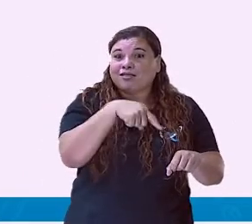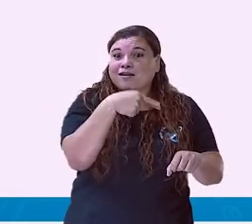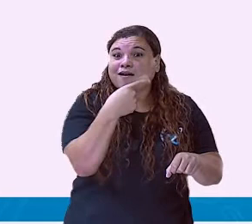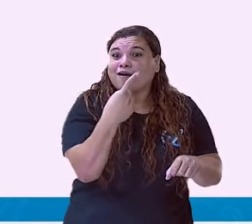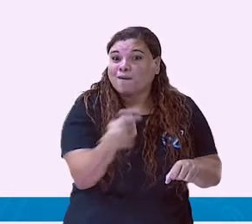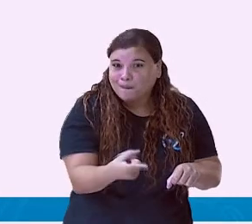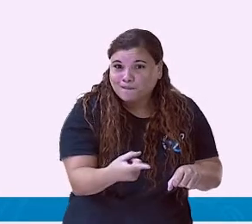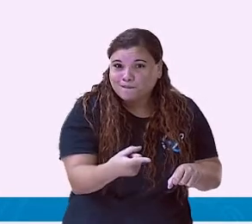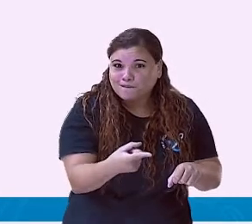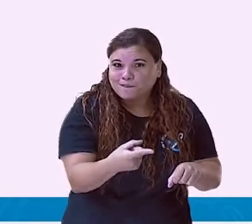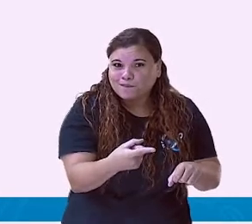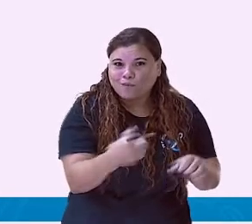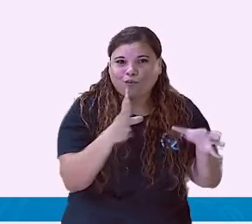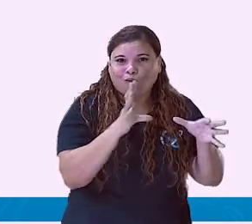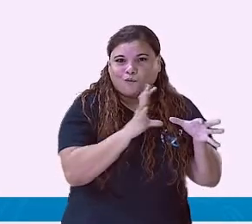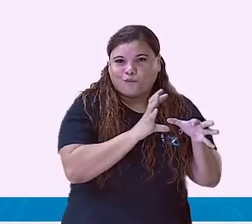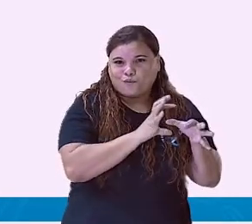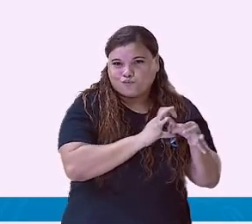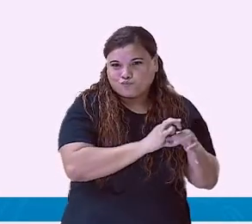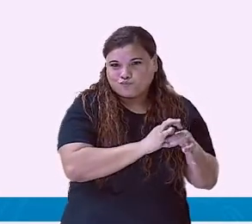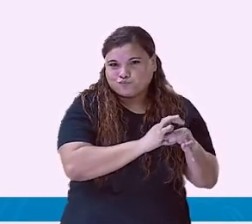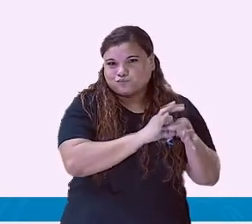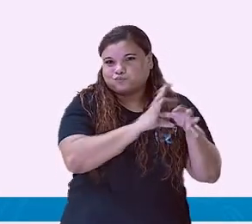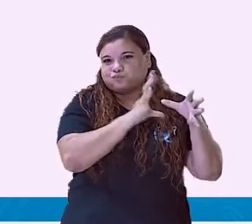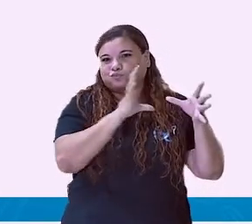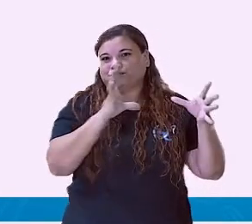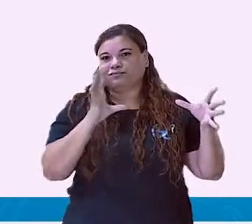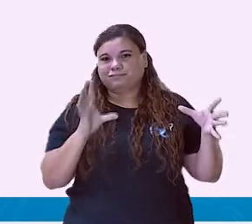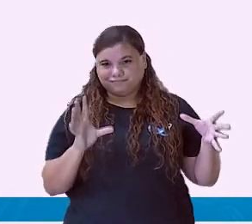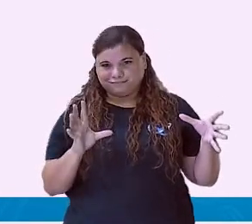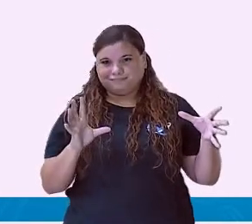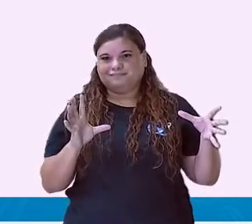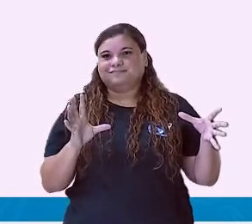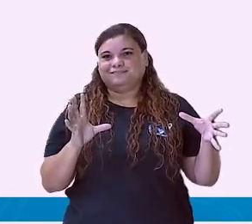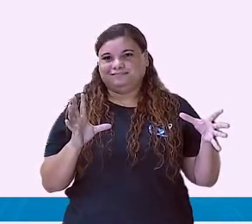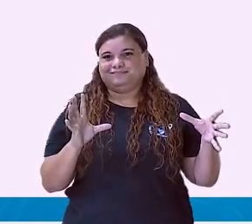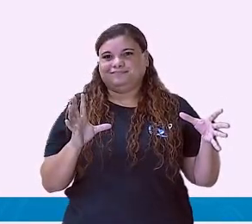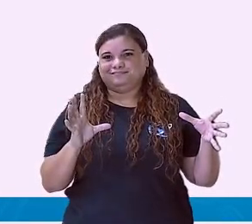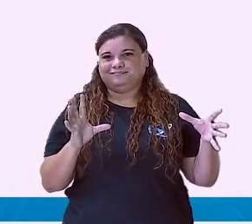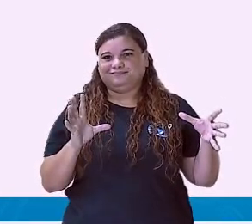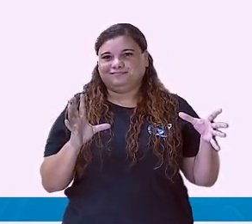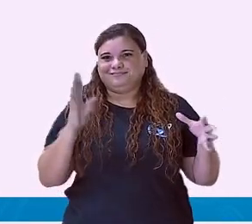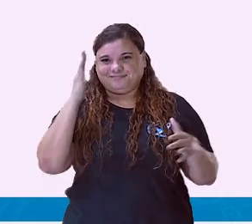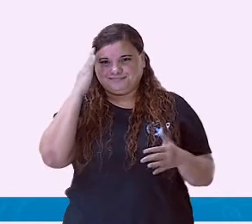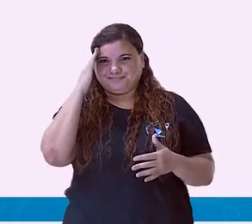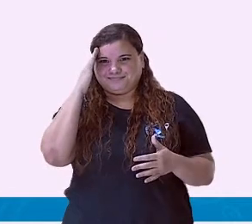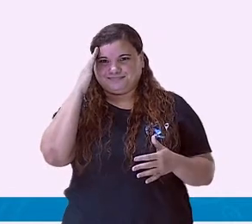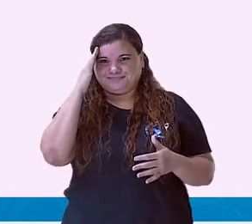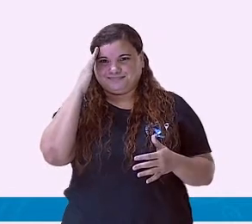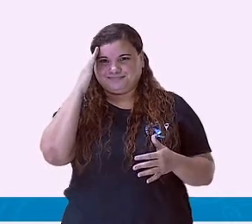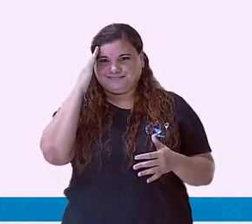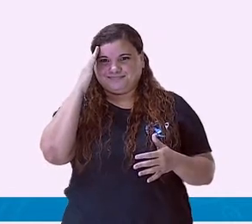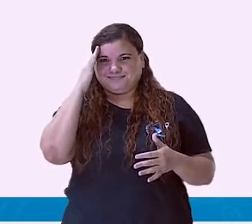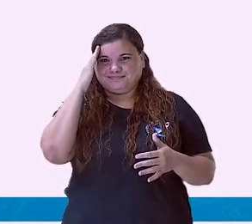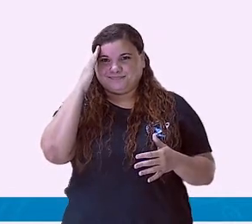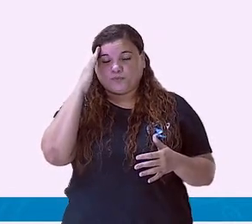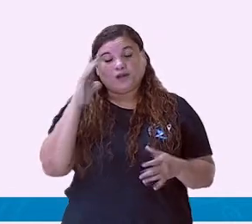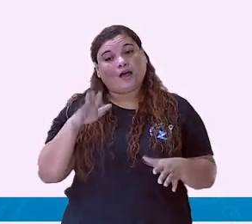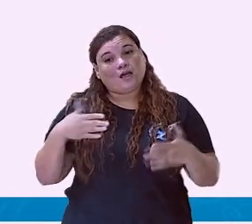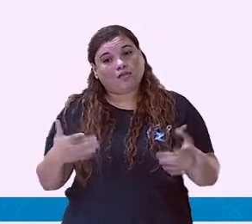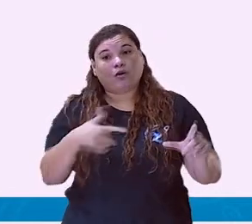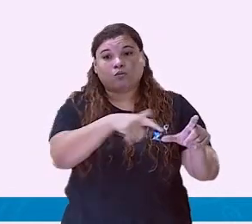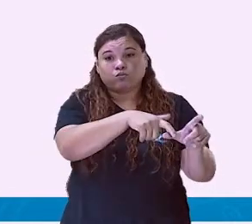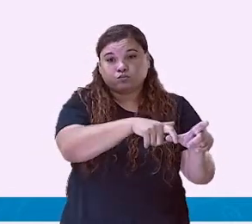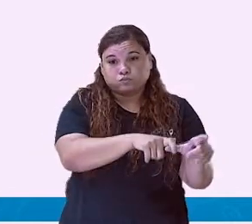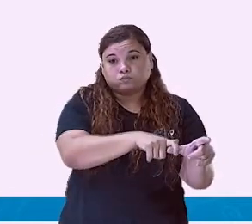países, essas 15 repúblicas que formavam, com a dissolução, eles